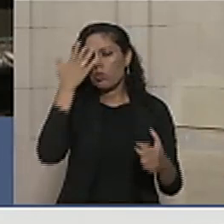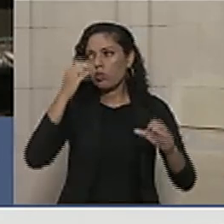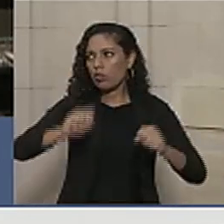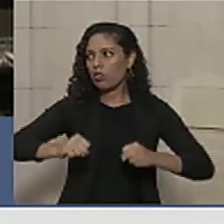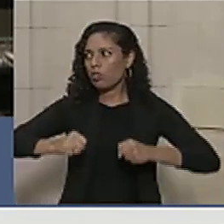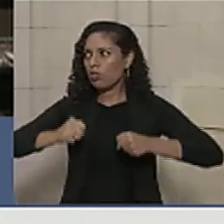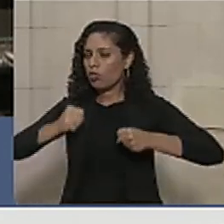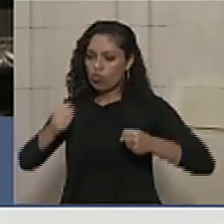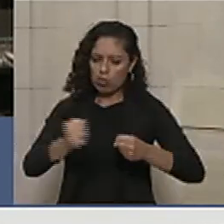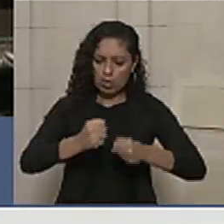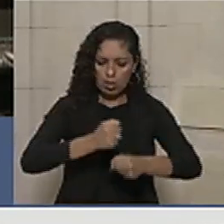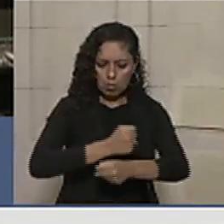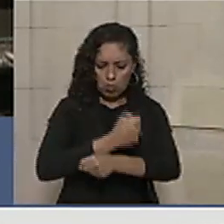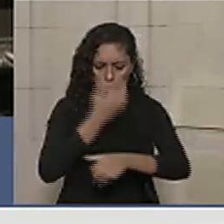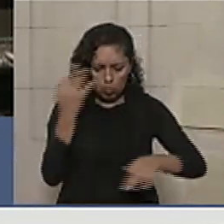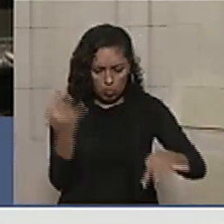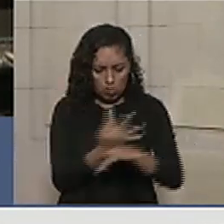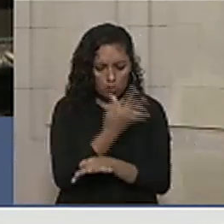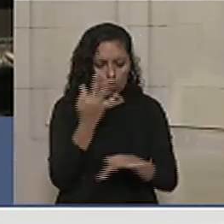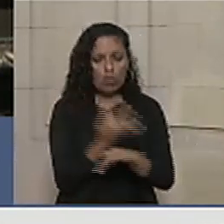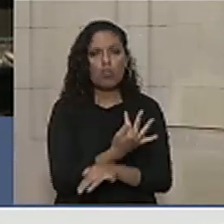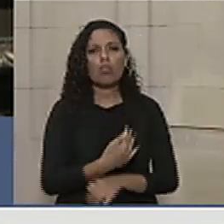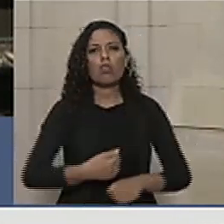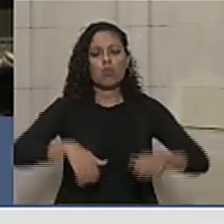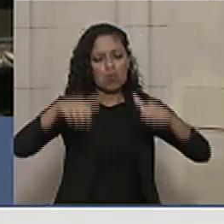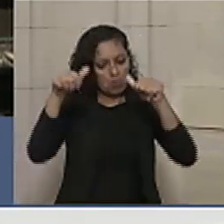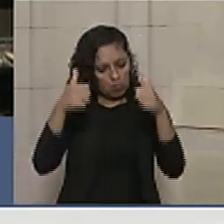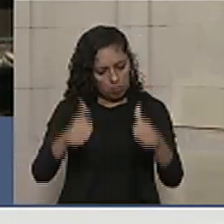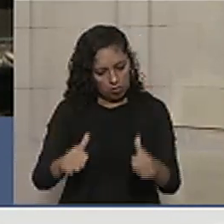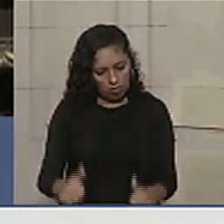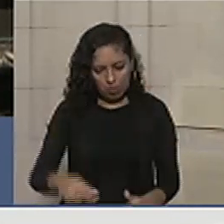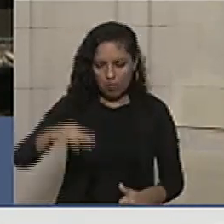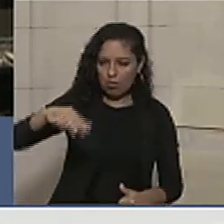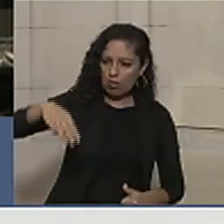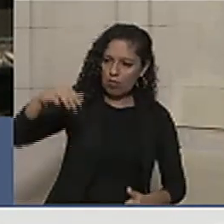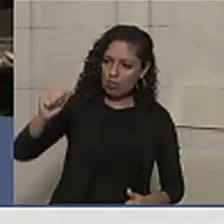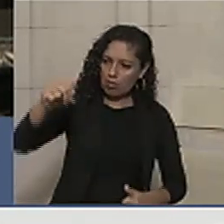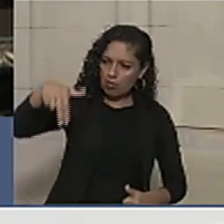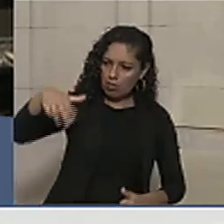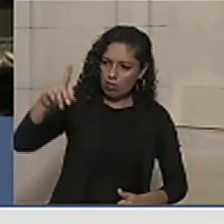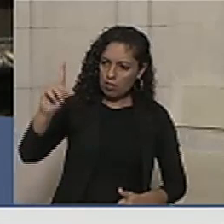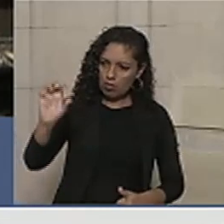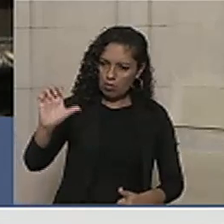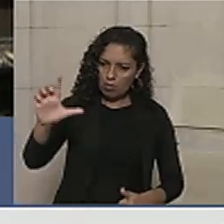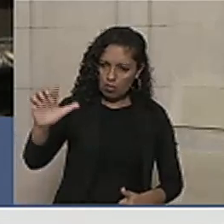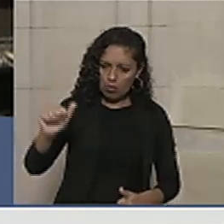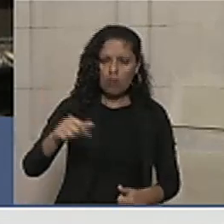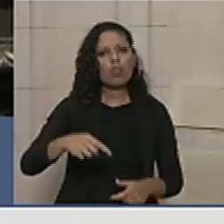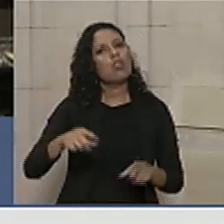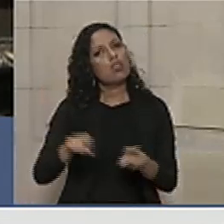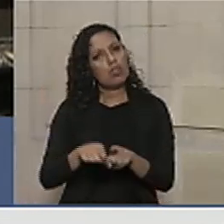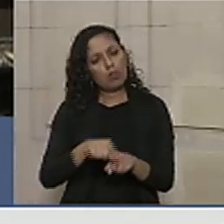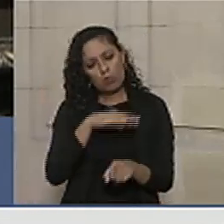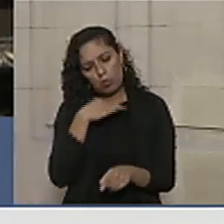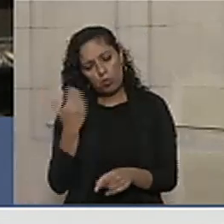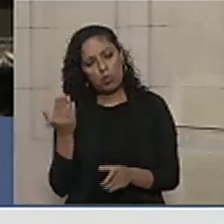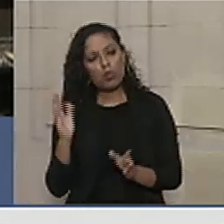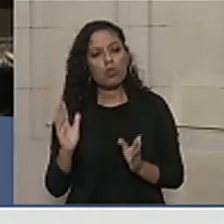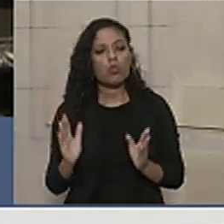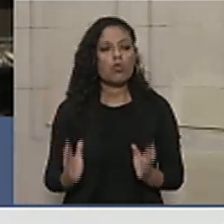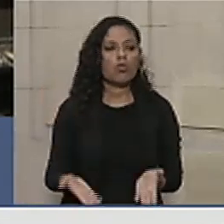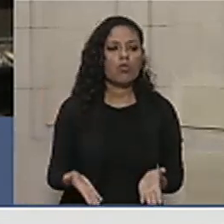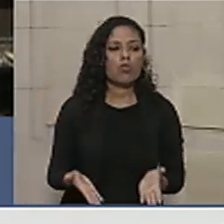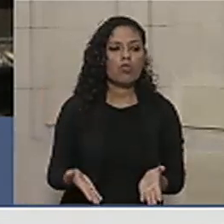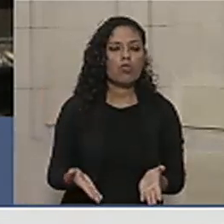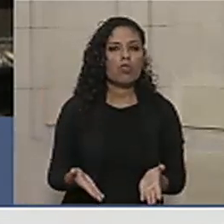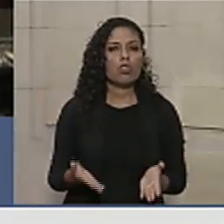e resistência, reverenciar o Winnie Mandela, que também se foi, e